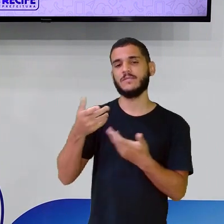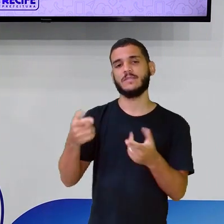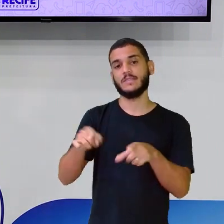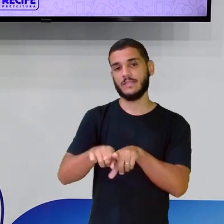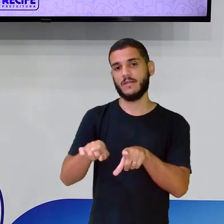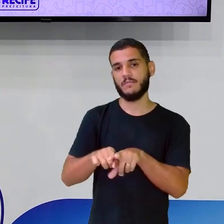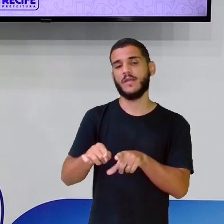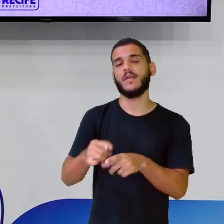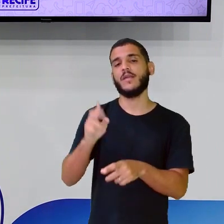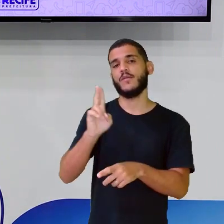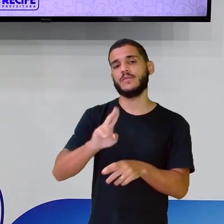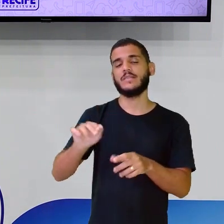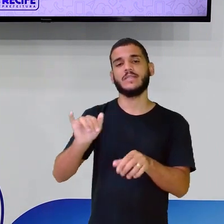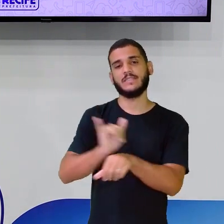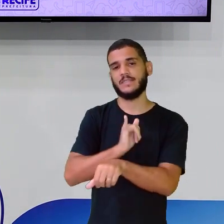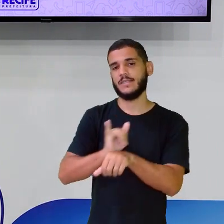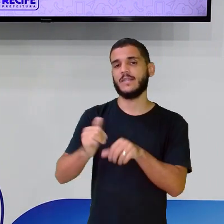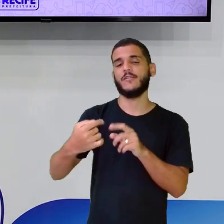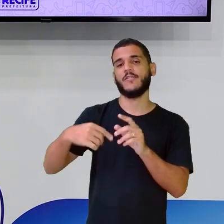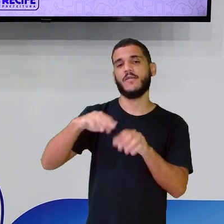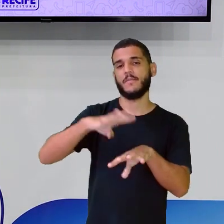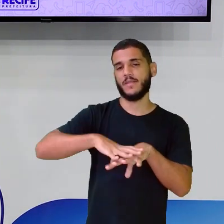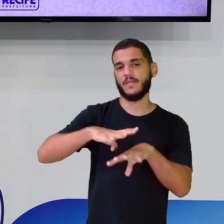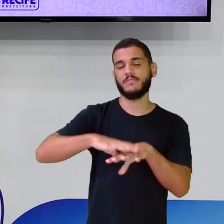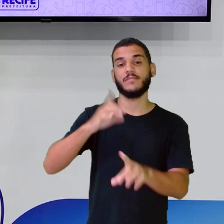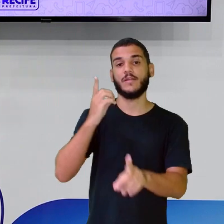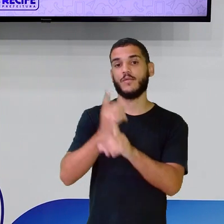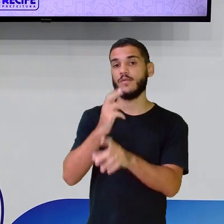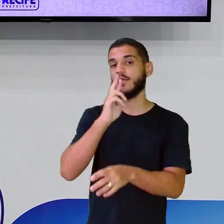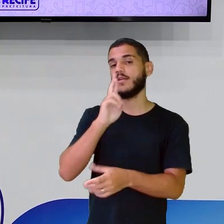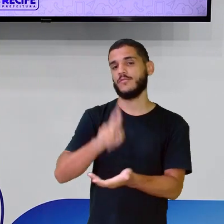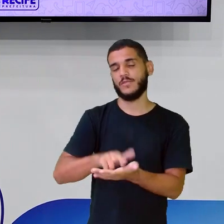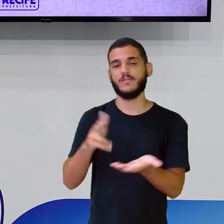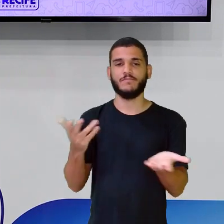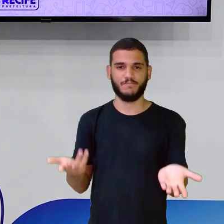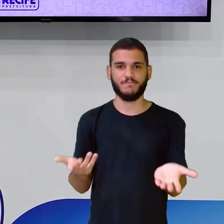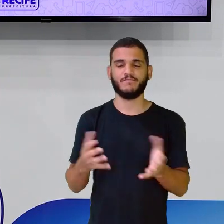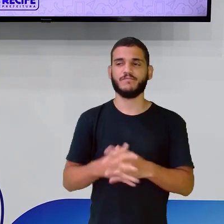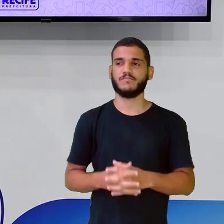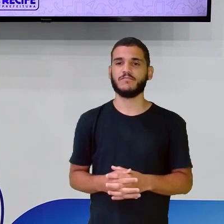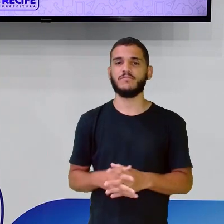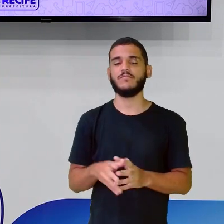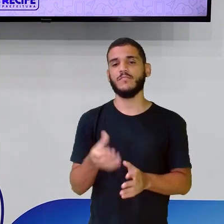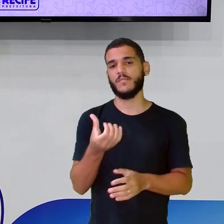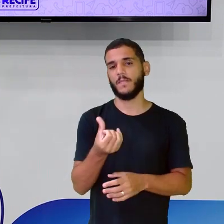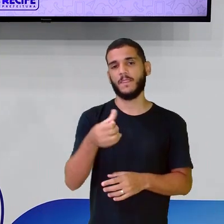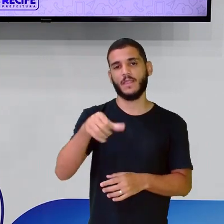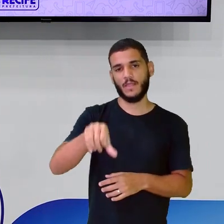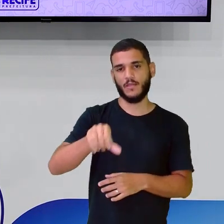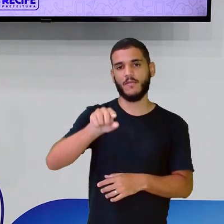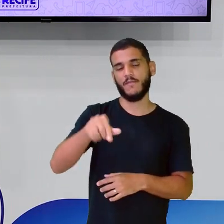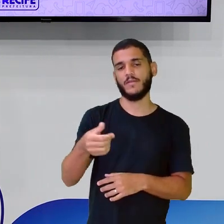e as operações matemáticas para encontrar o meu resultado. Nesse caso,